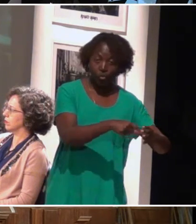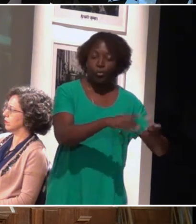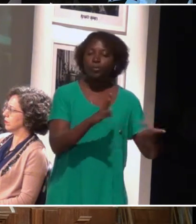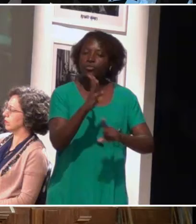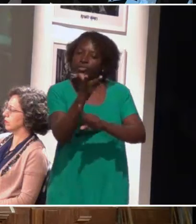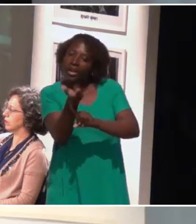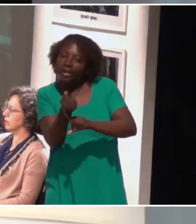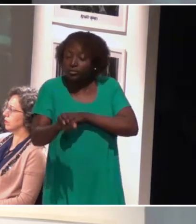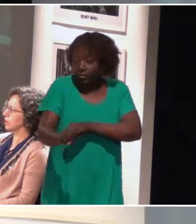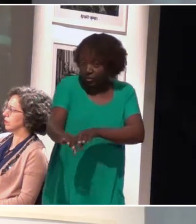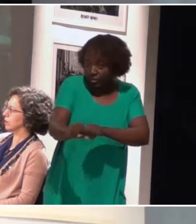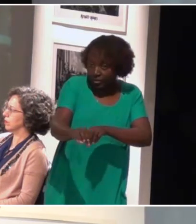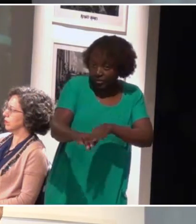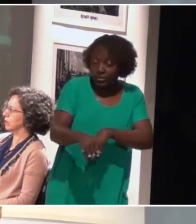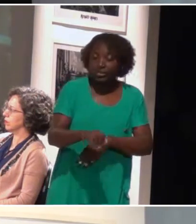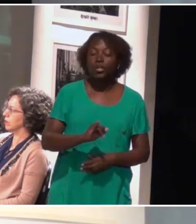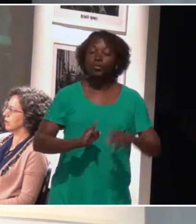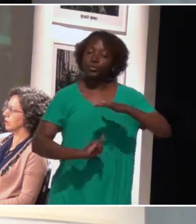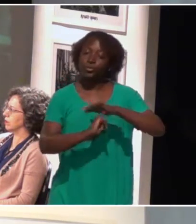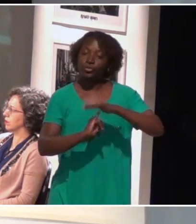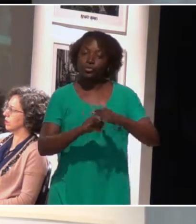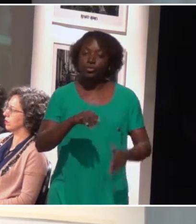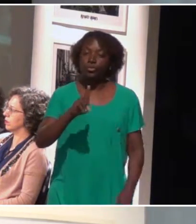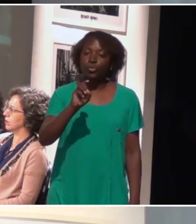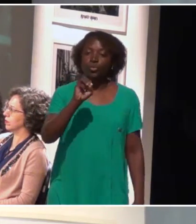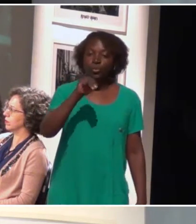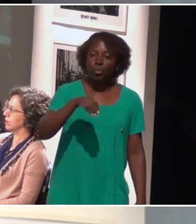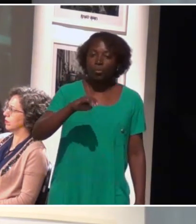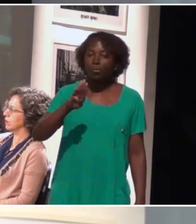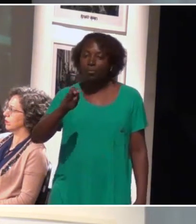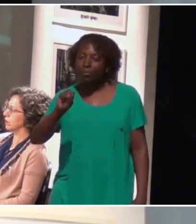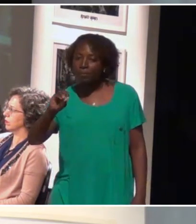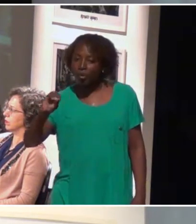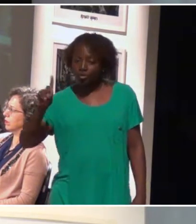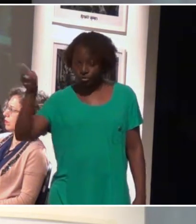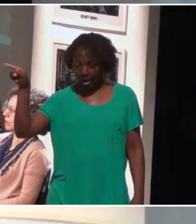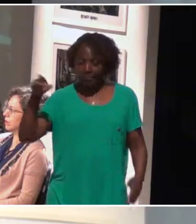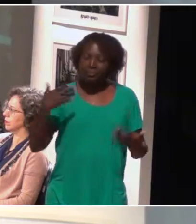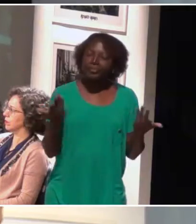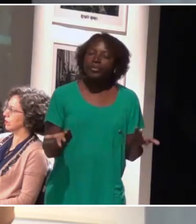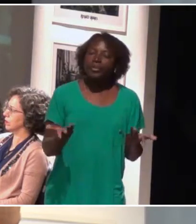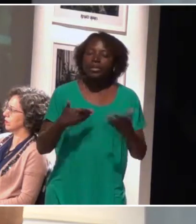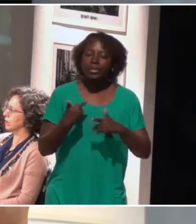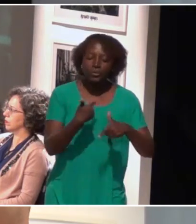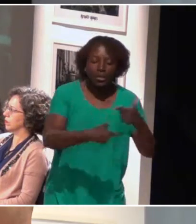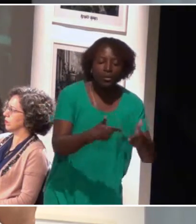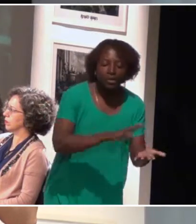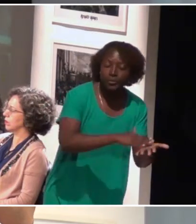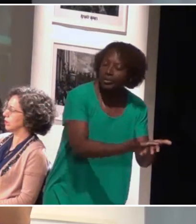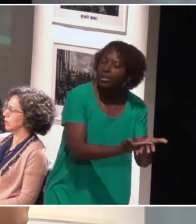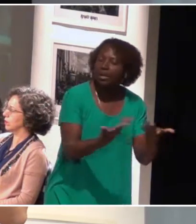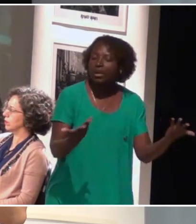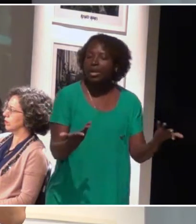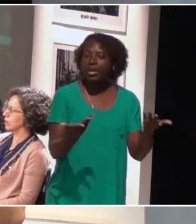educação do Instituto Dom Bosco, lá de Rio Branco, e é com música. Para trabalhar no intérprete, a parte